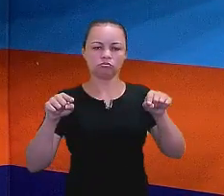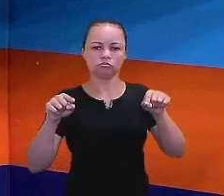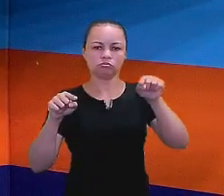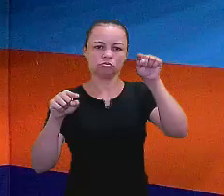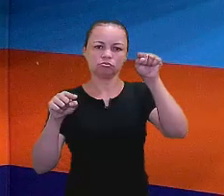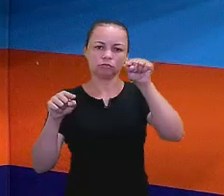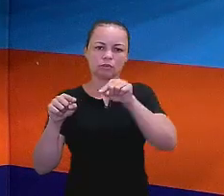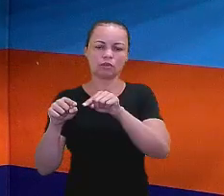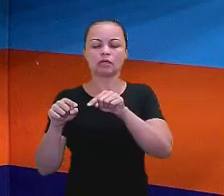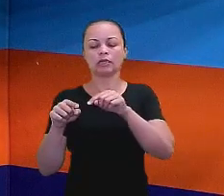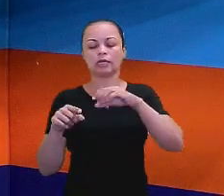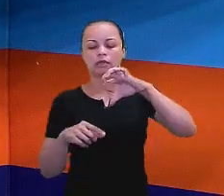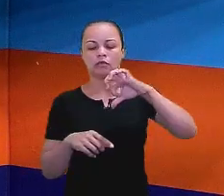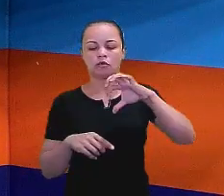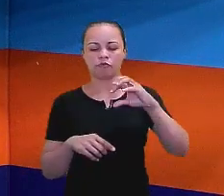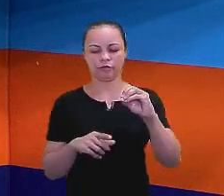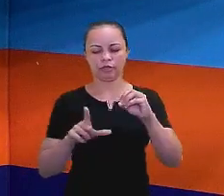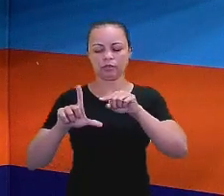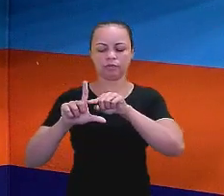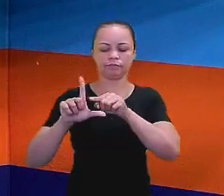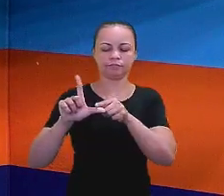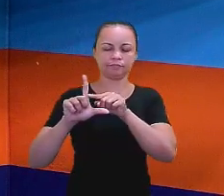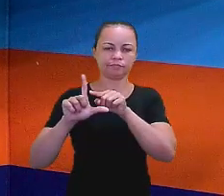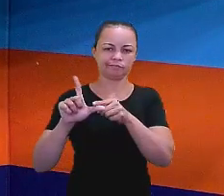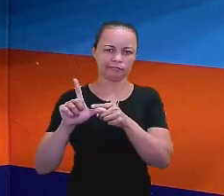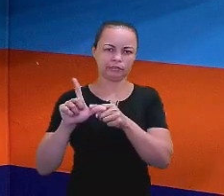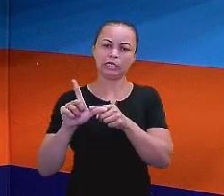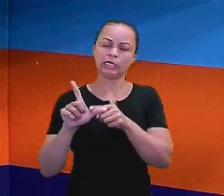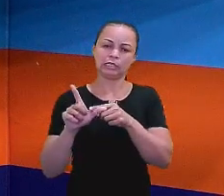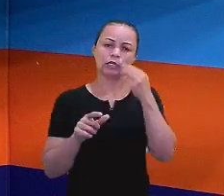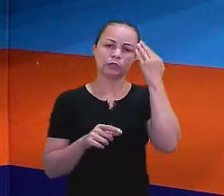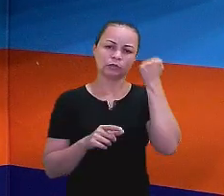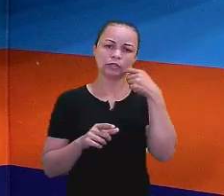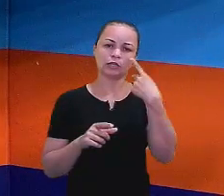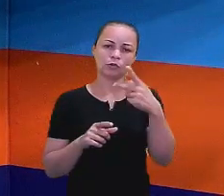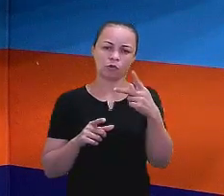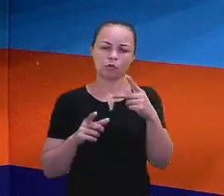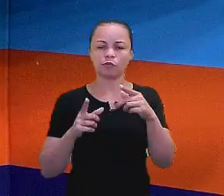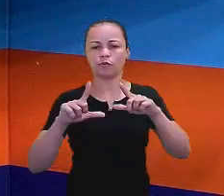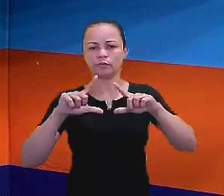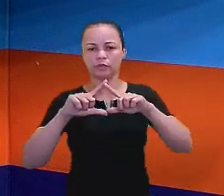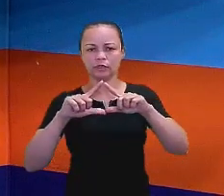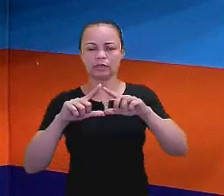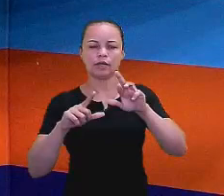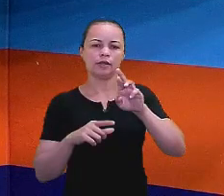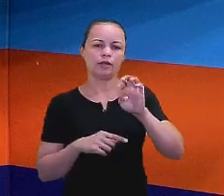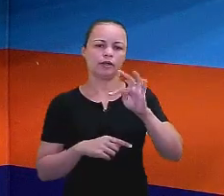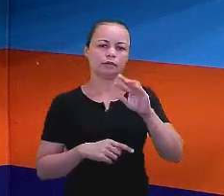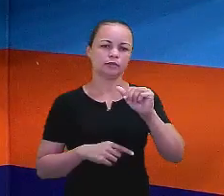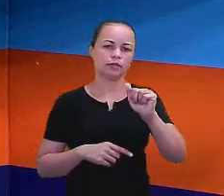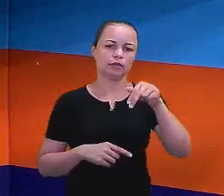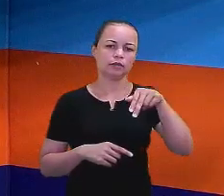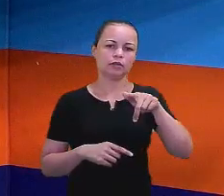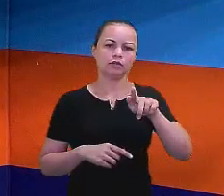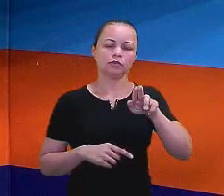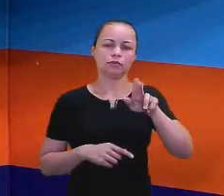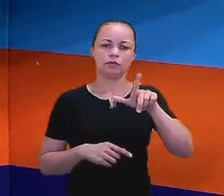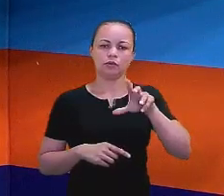ângulo de 90 graus. E aí eu identifico o triângulo como retângulo. Então, isso aí,